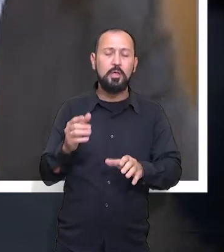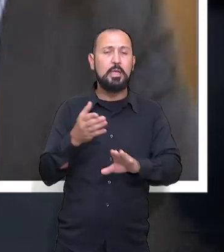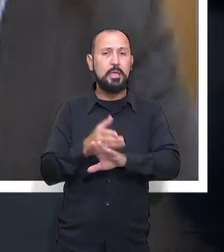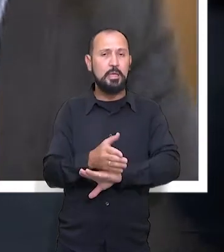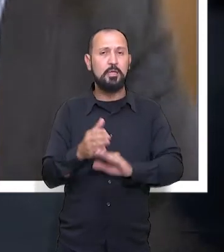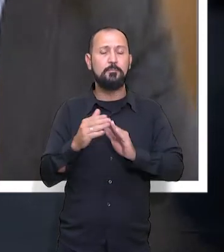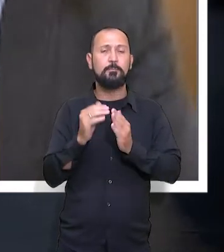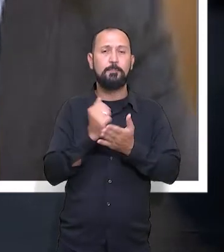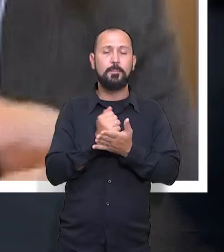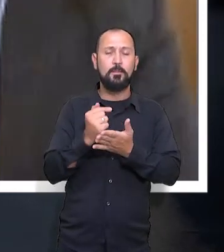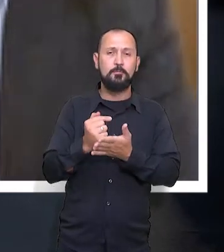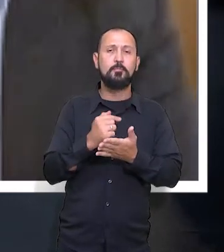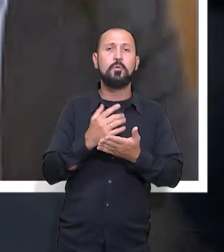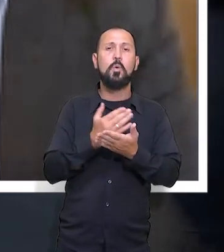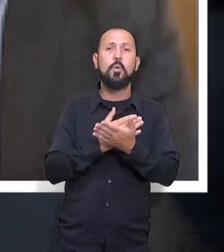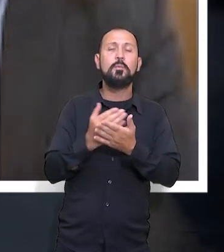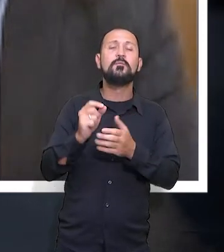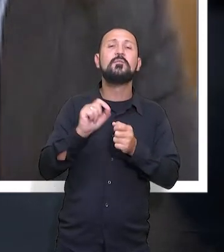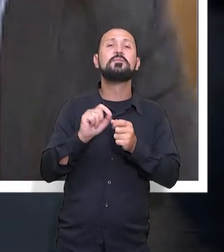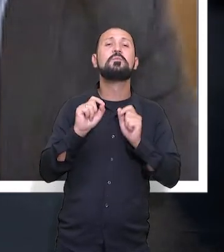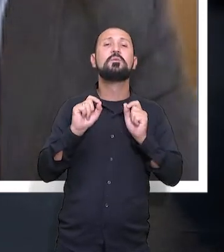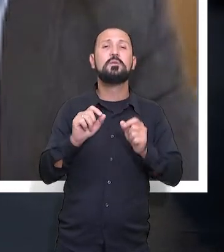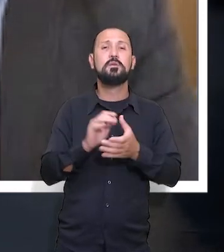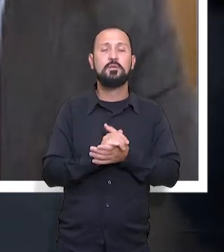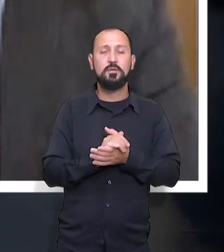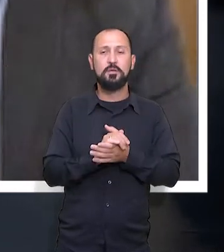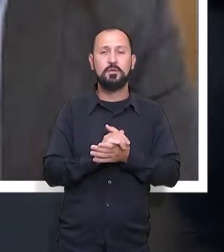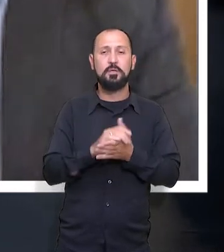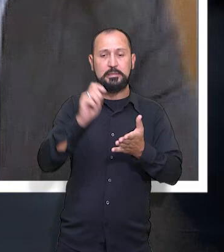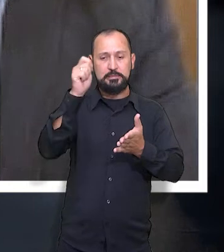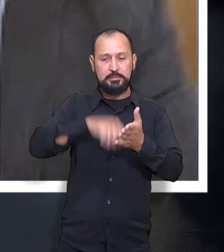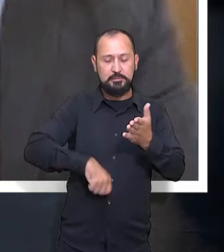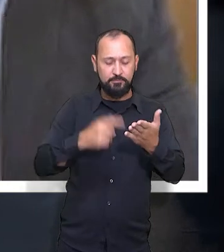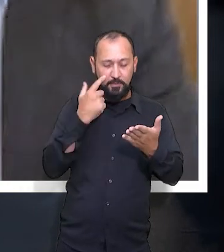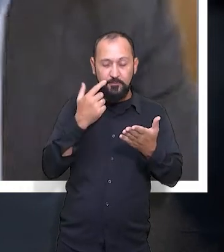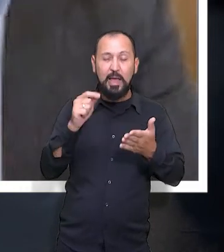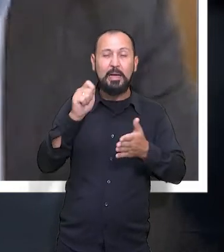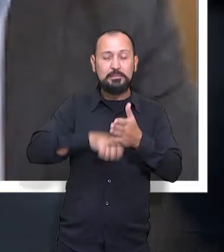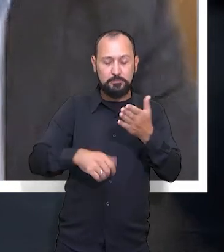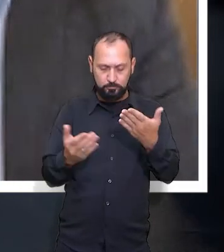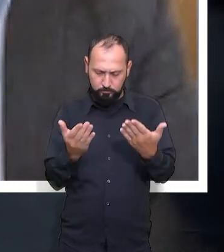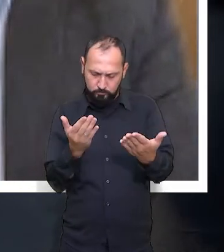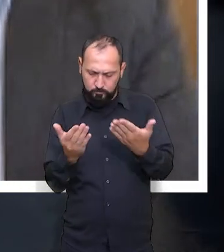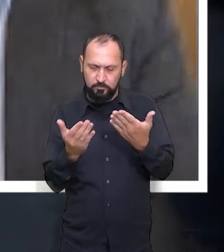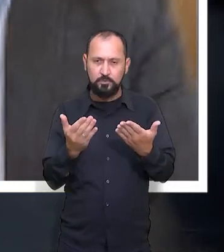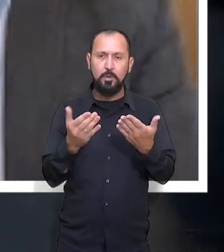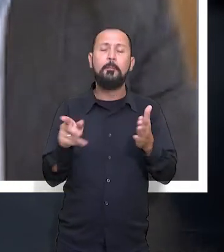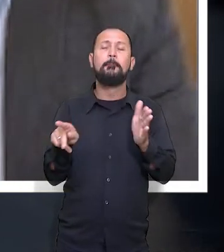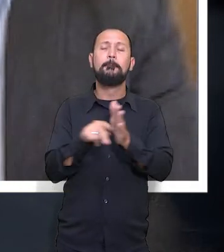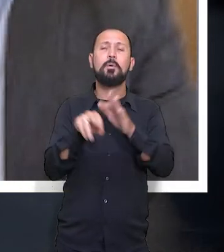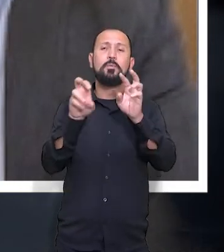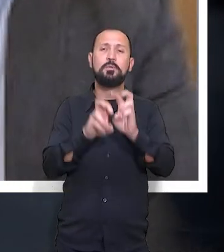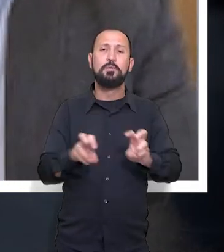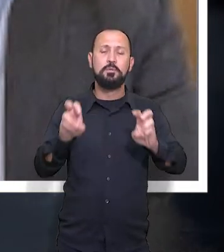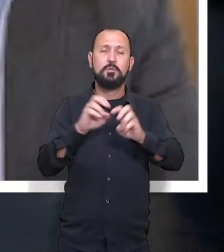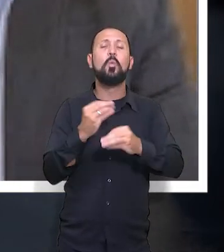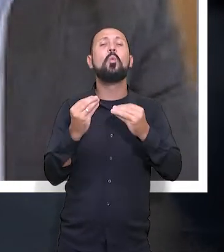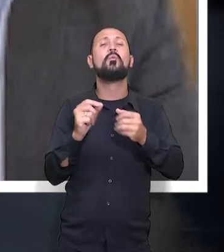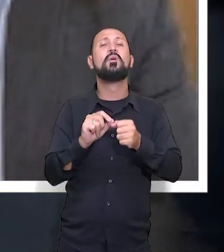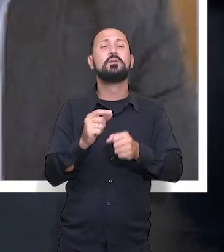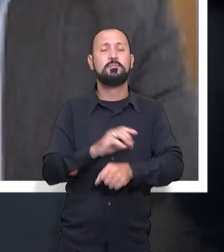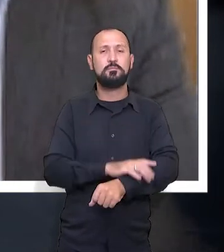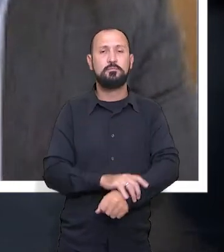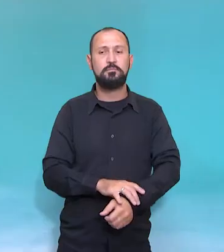poderia se dirigir ao cartório, e o cartório começou a poder fazer o quê? Reconhecer a firma, a assinatura da pessoa por meio digital. E como